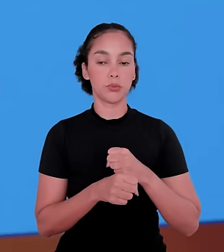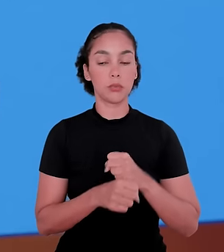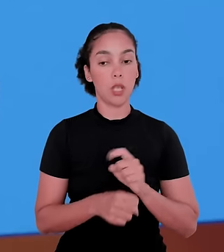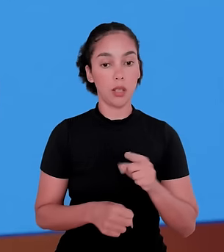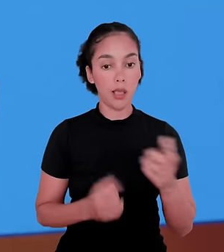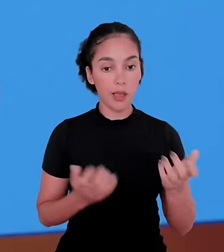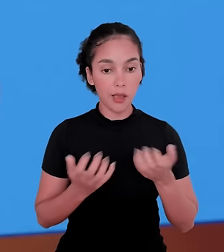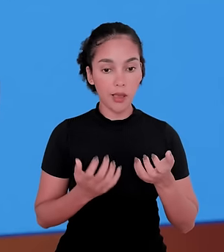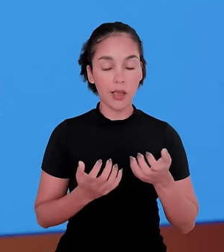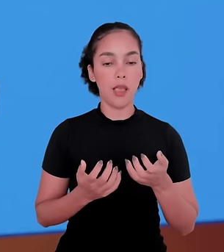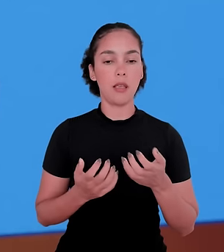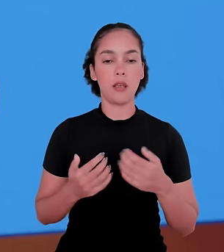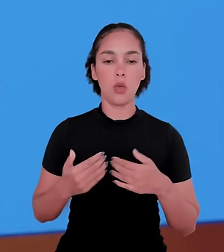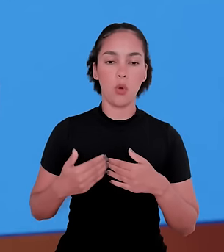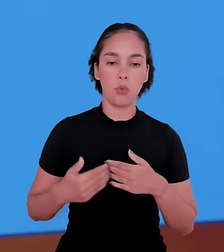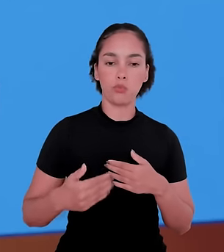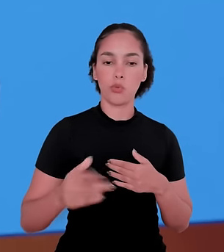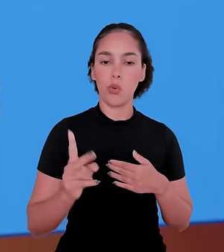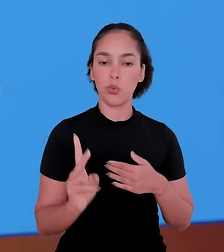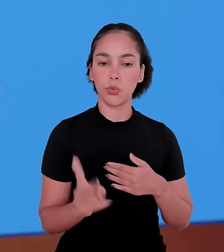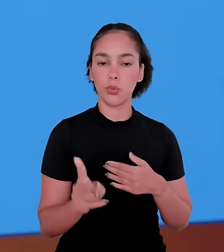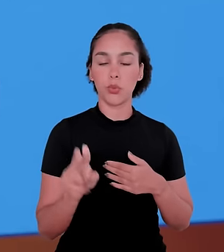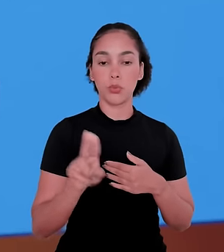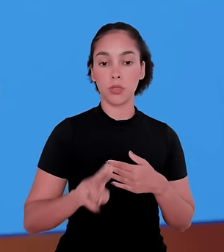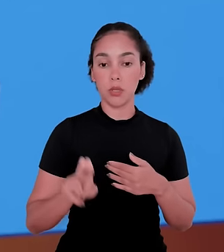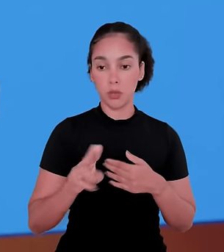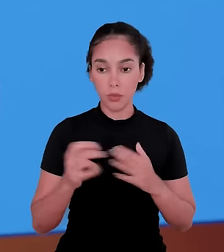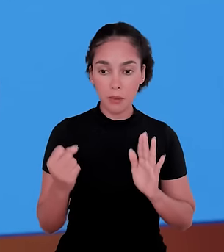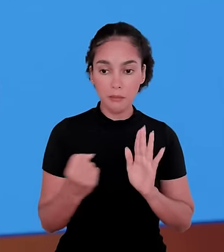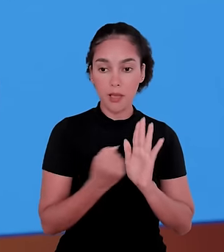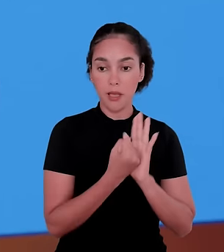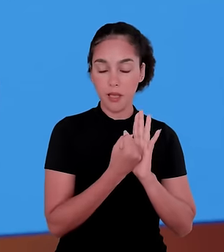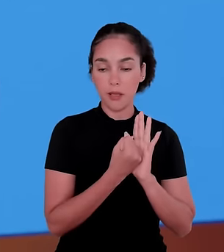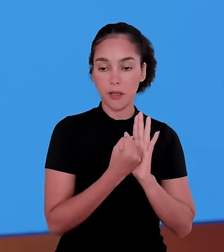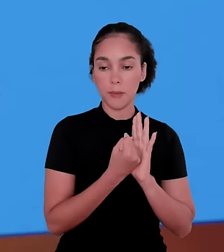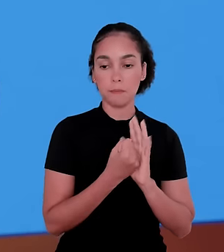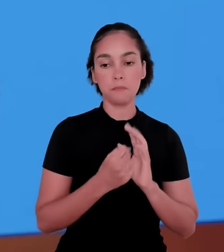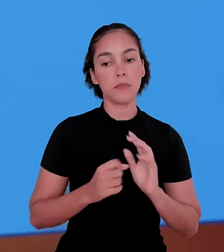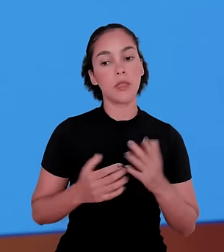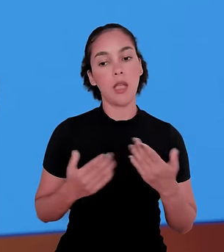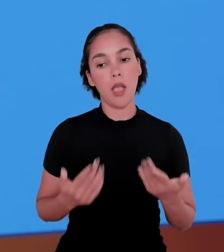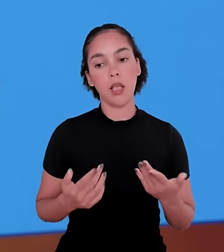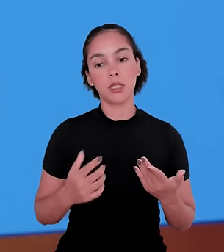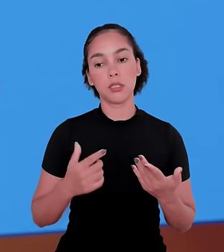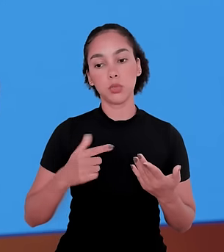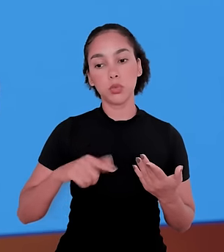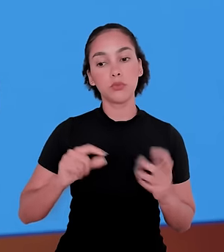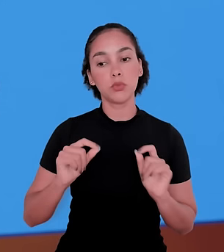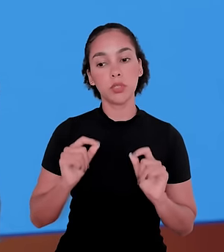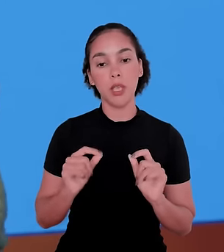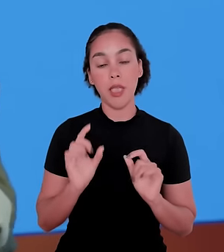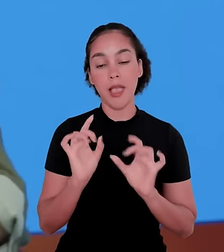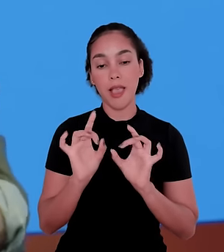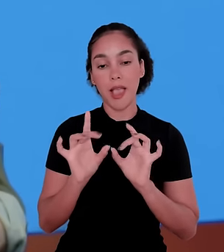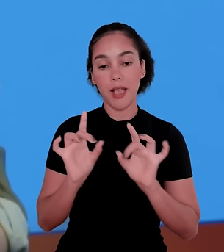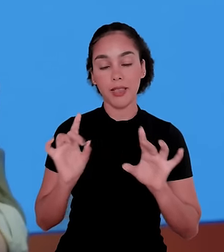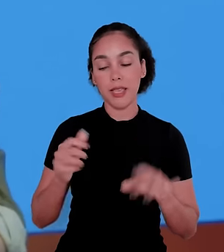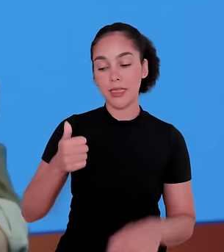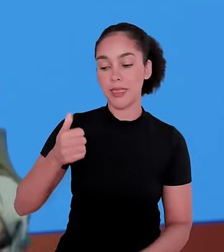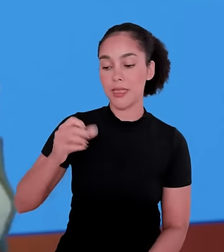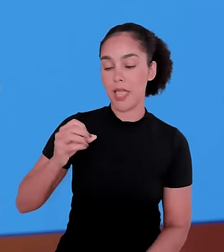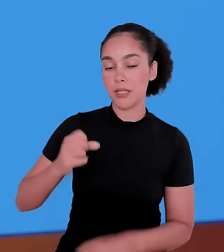prorrogar fez sucesso eu quero continuar usando aquela marca no seu meu produto no meu serviço as renovações são a cada 10